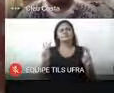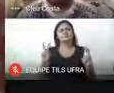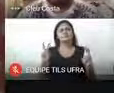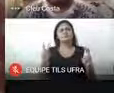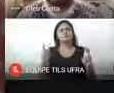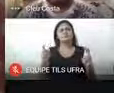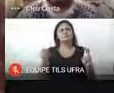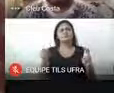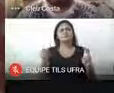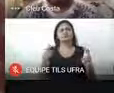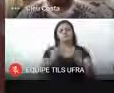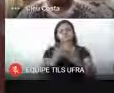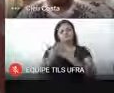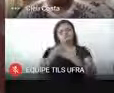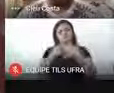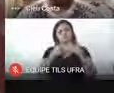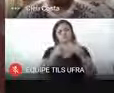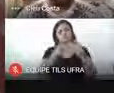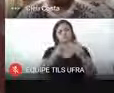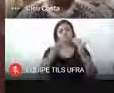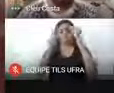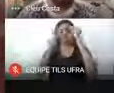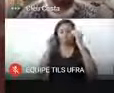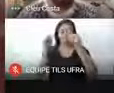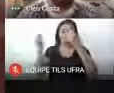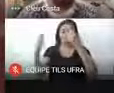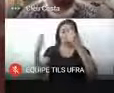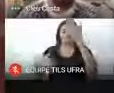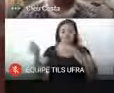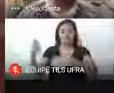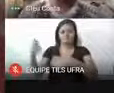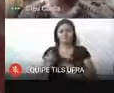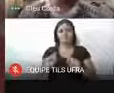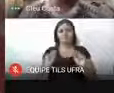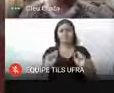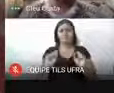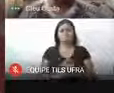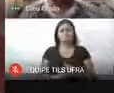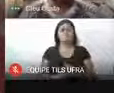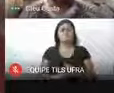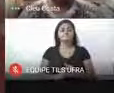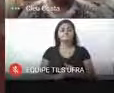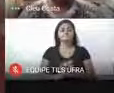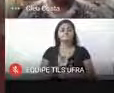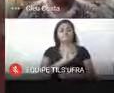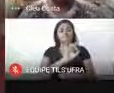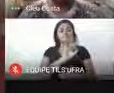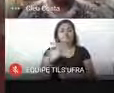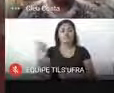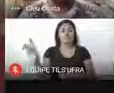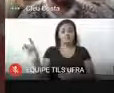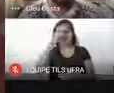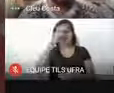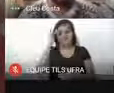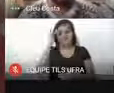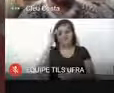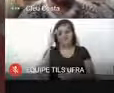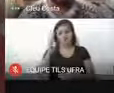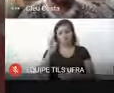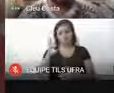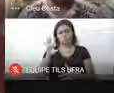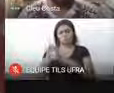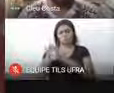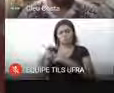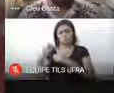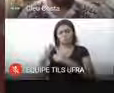os estudos da linguagem, o senhor falando sobre que cada indivíduo nessas comunidades indígenas, e